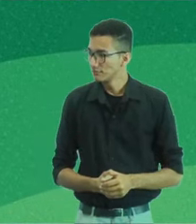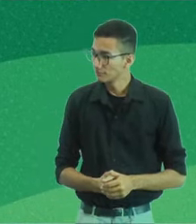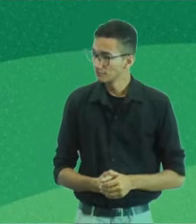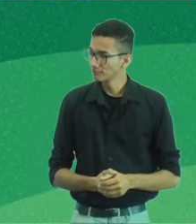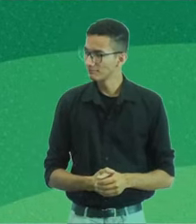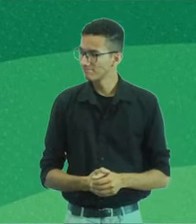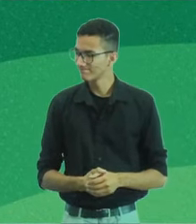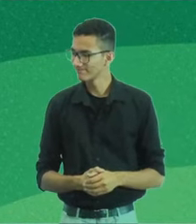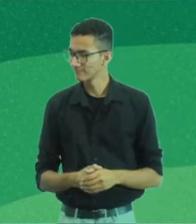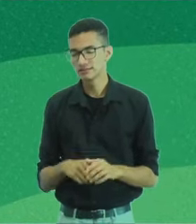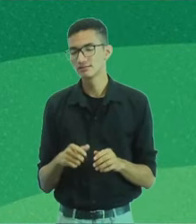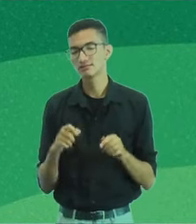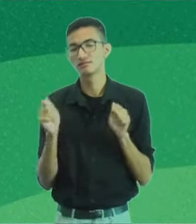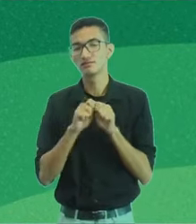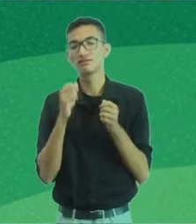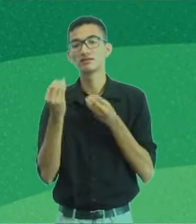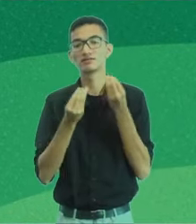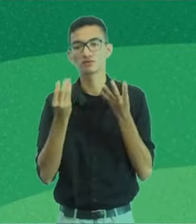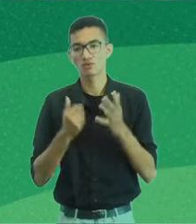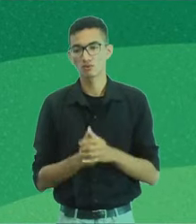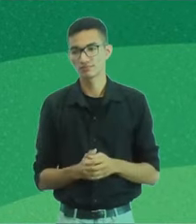como é que a gente faz porque